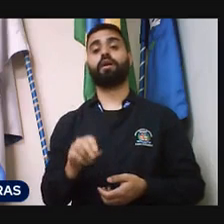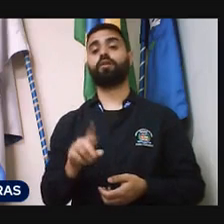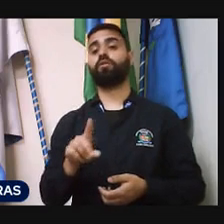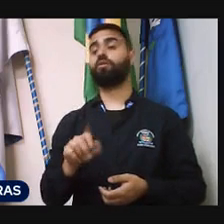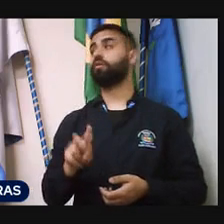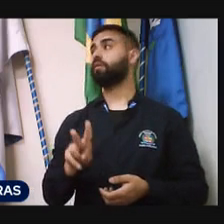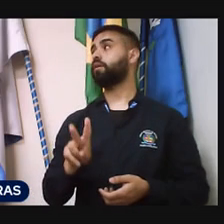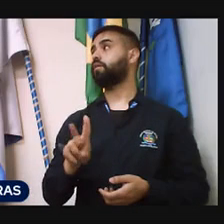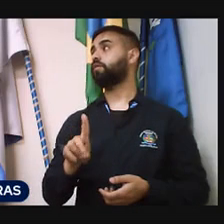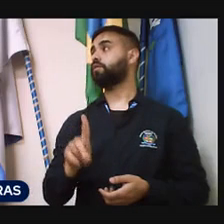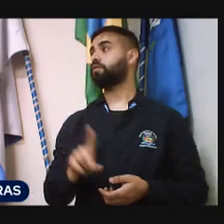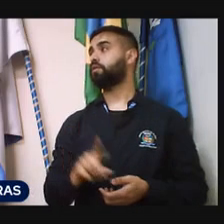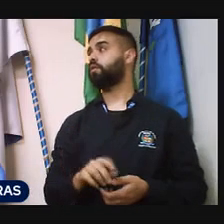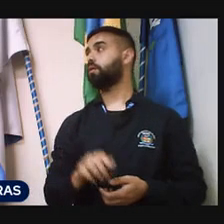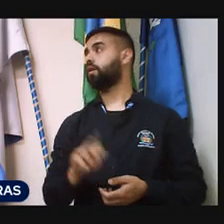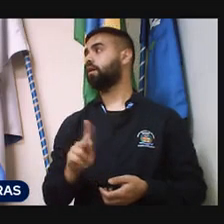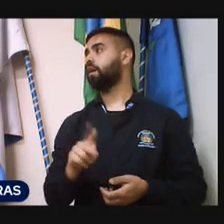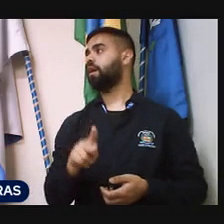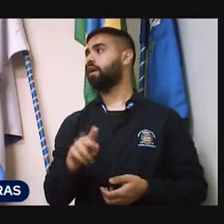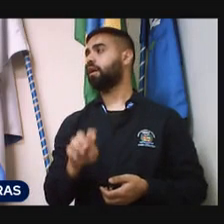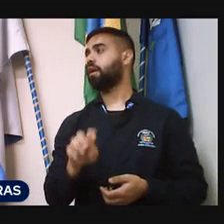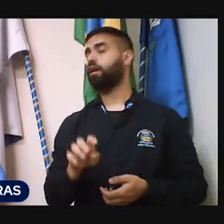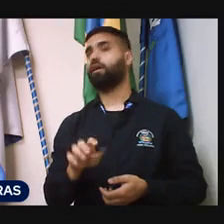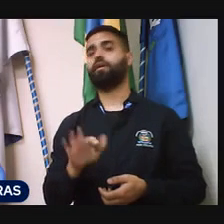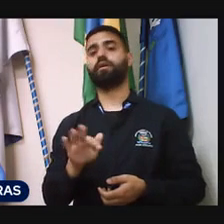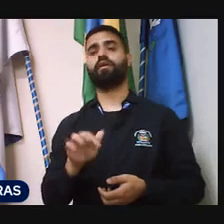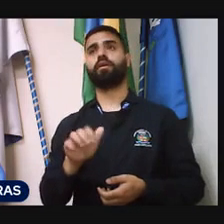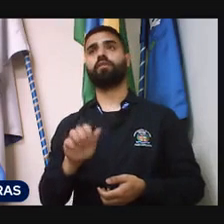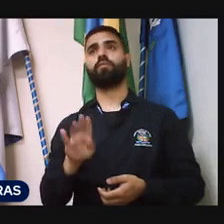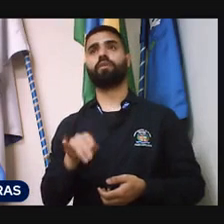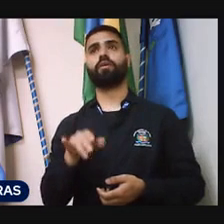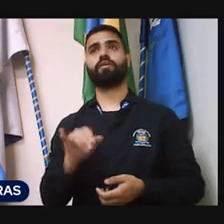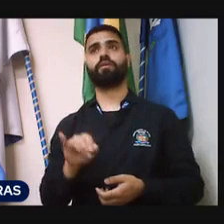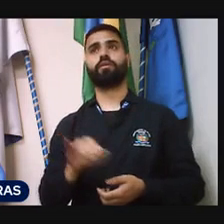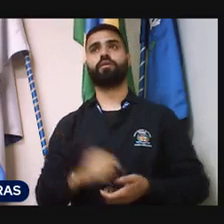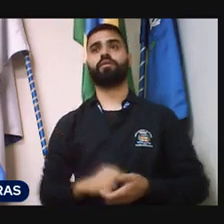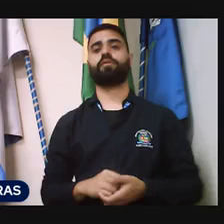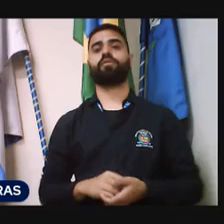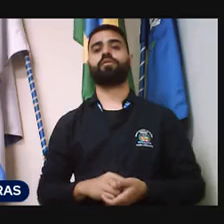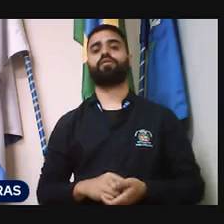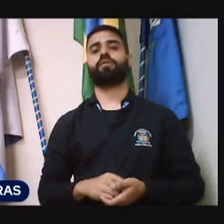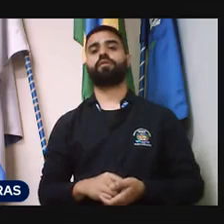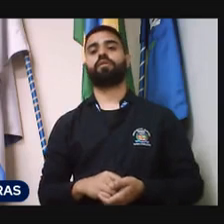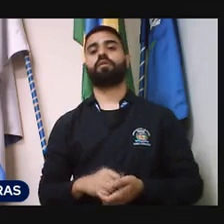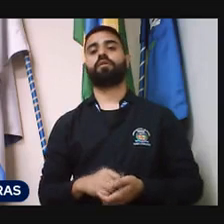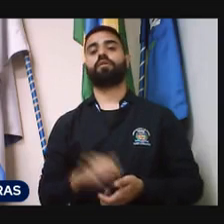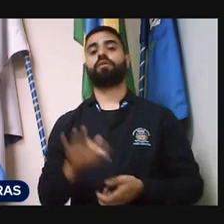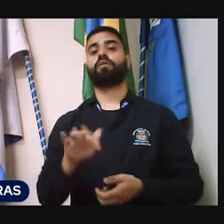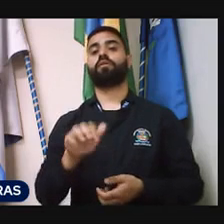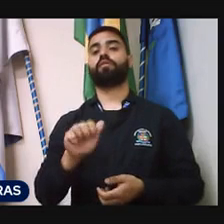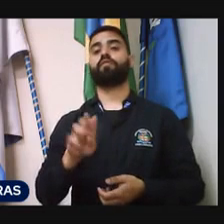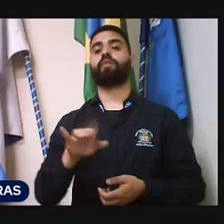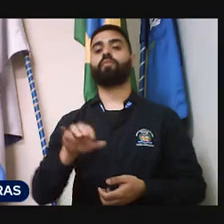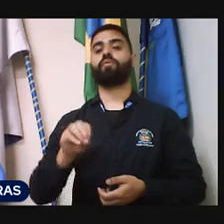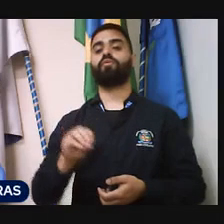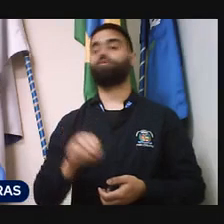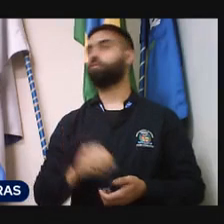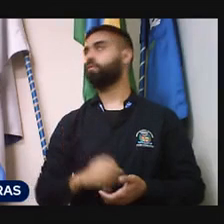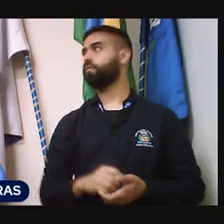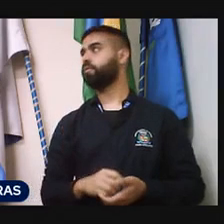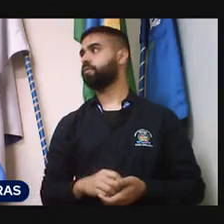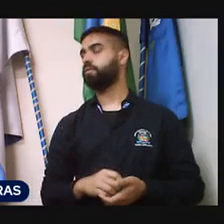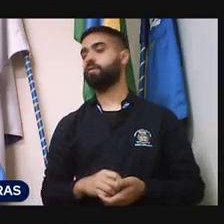Vereador Eduardo hanke vereadora Fabiana Vasconcelos Vereador Fabio Antonio